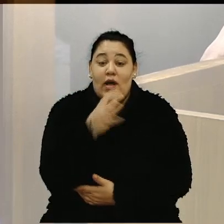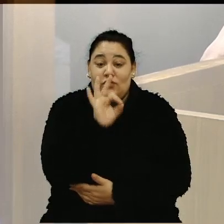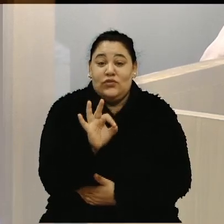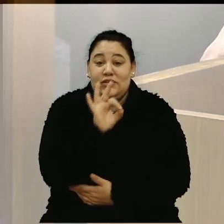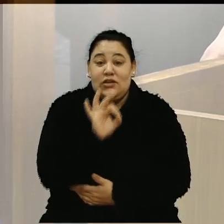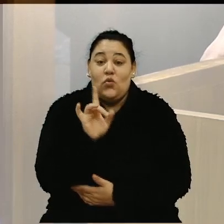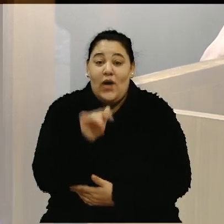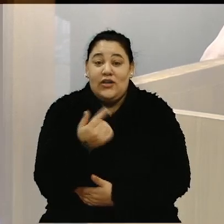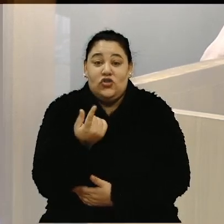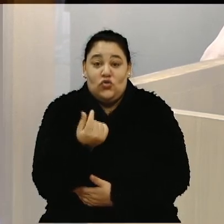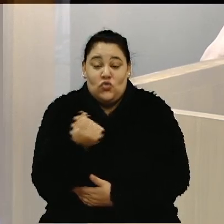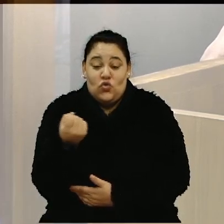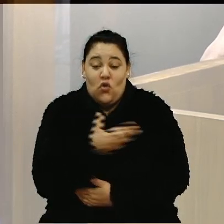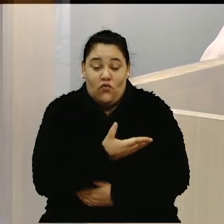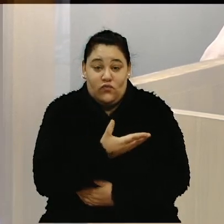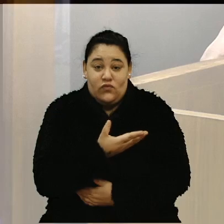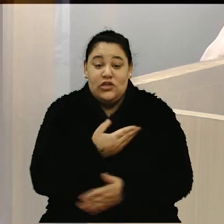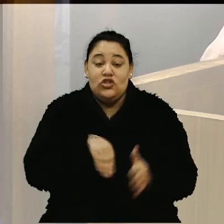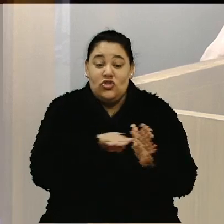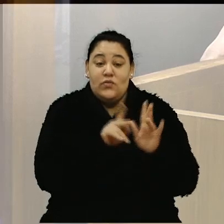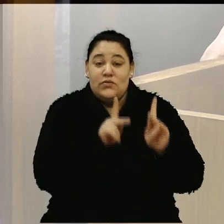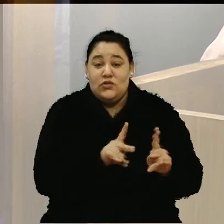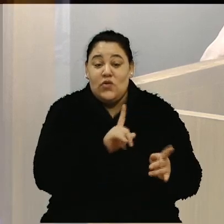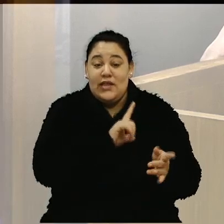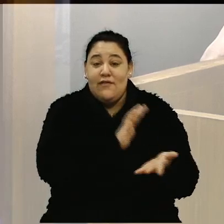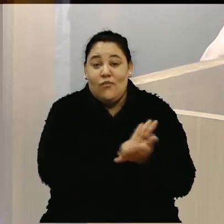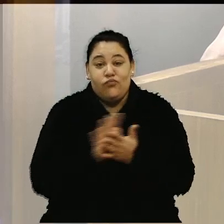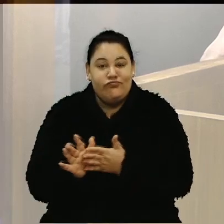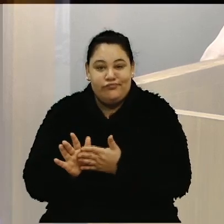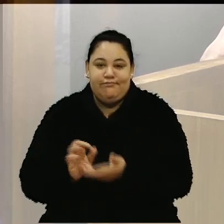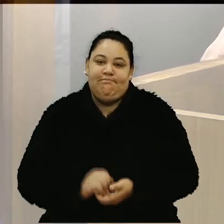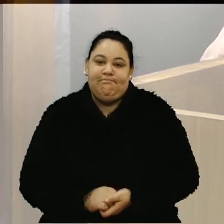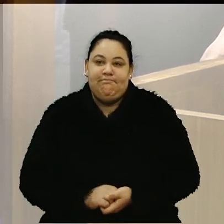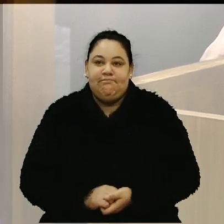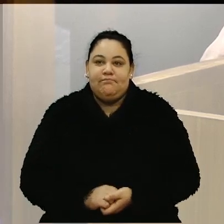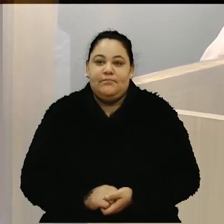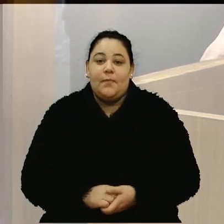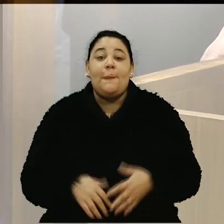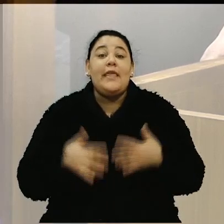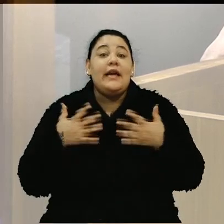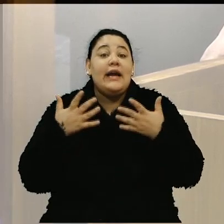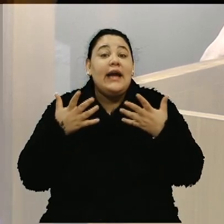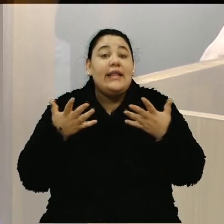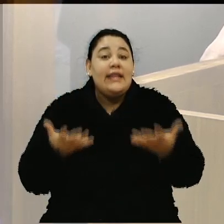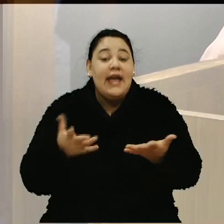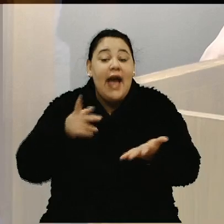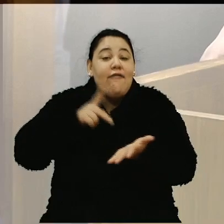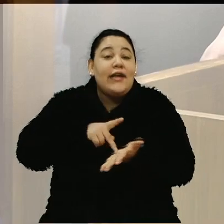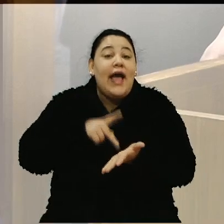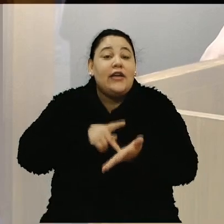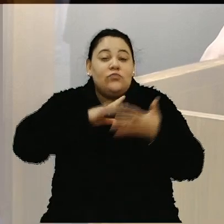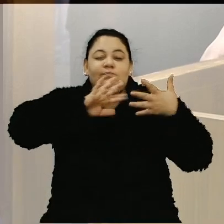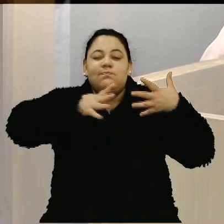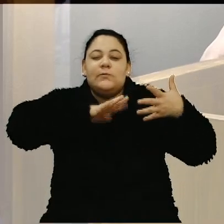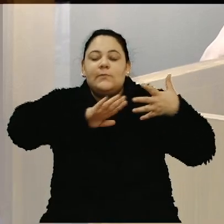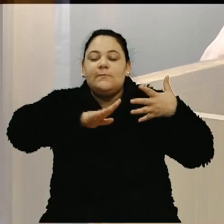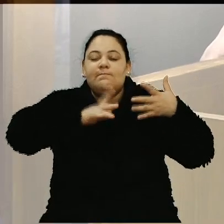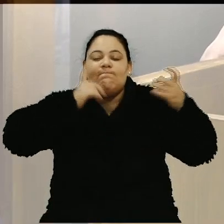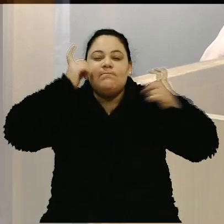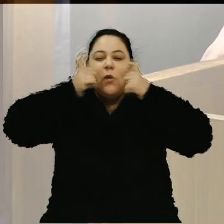detalhe, desse valor, somente 4% é dinheiro novo. Então, desses